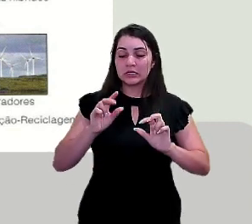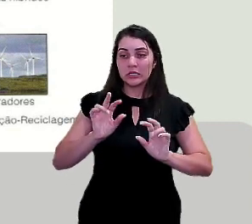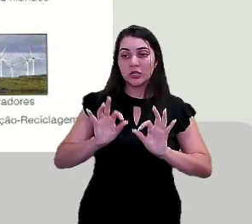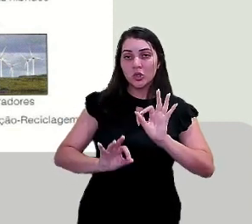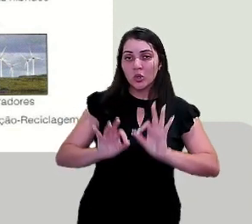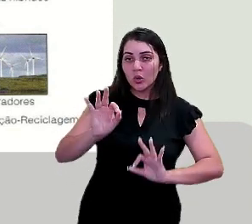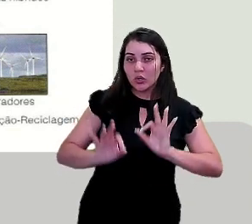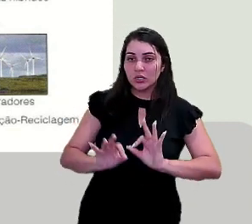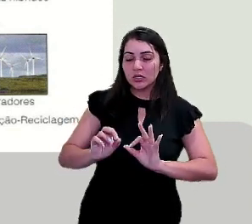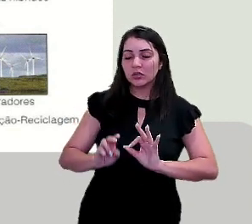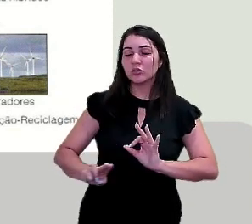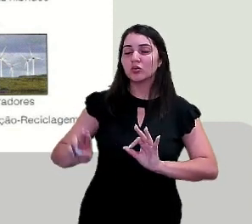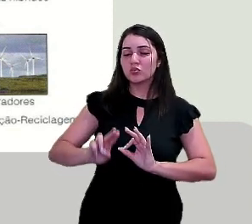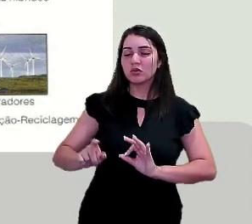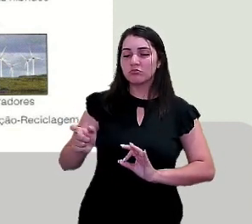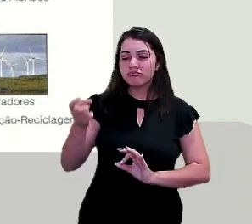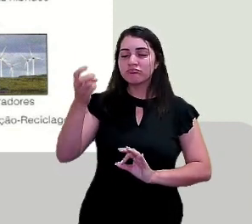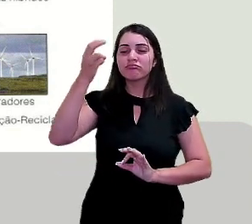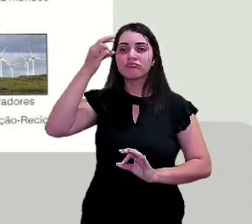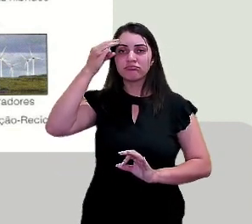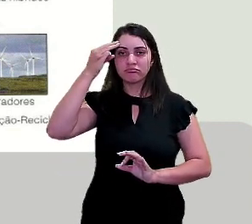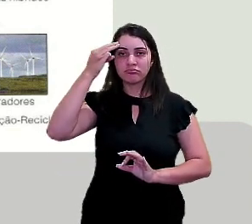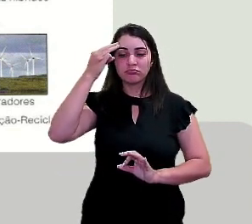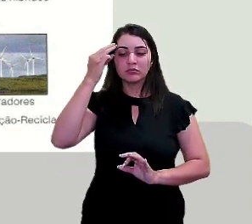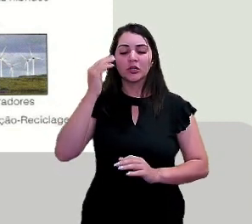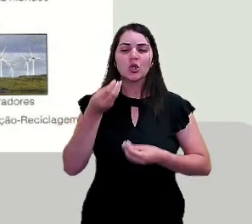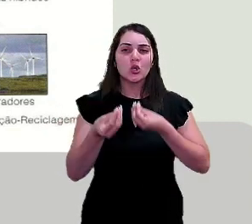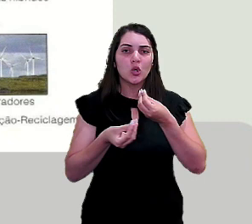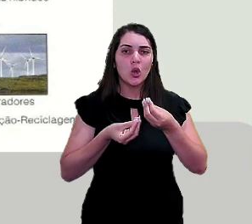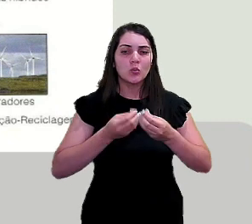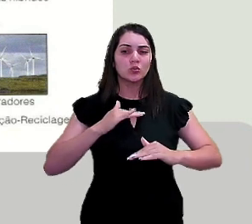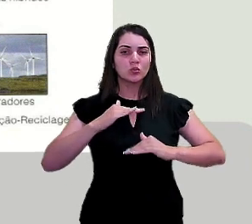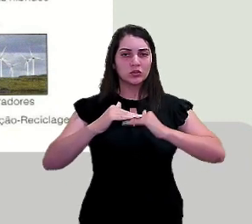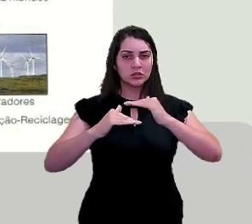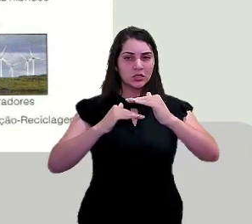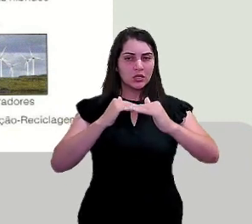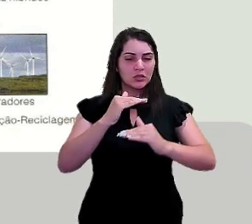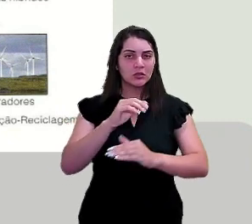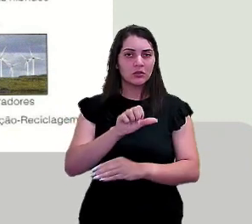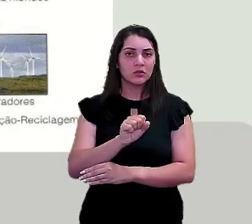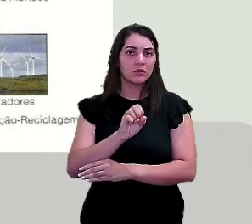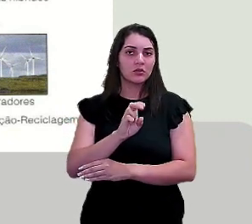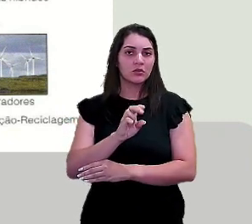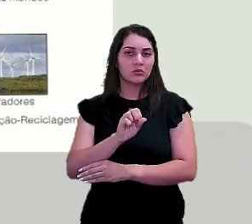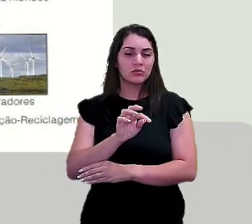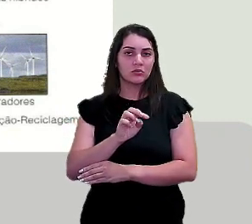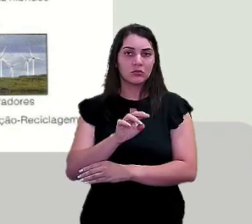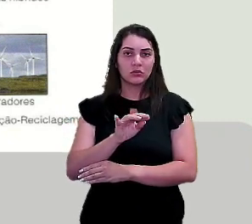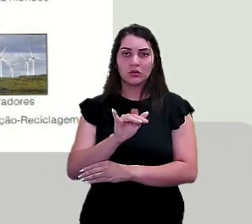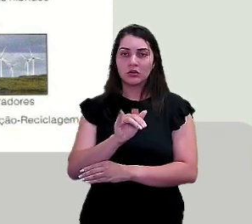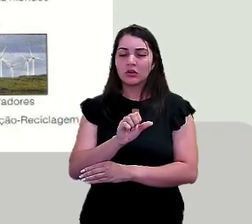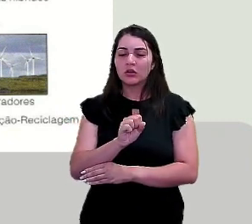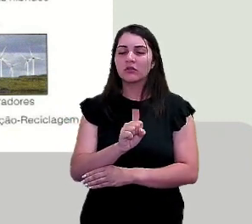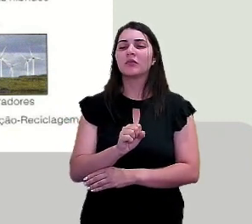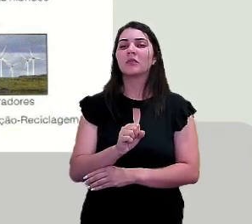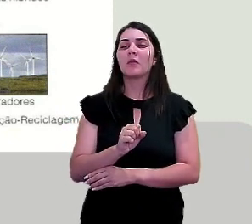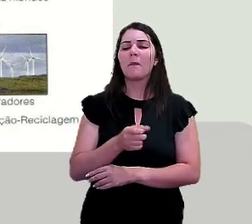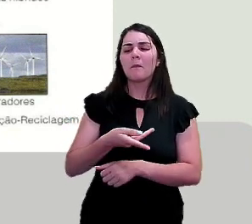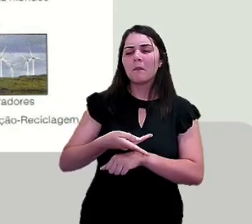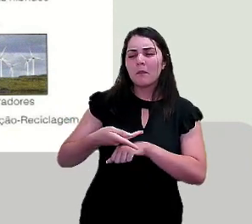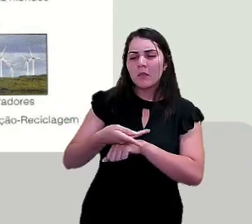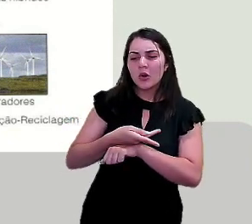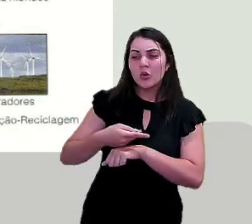maneira consciente. Desenvolvimento sustentável. Procurar satisfazer as necessidades da população atual, sem